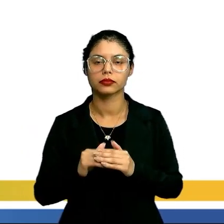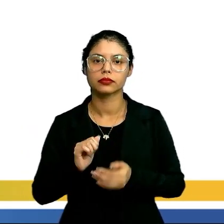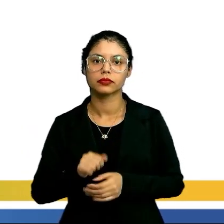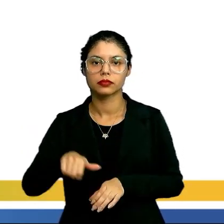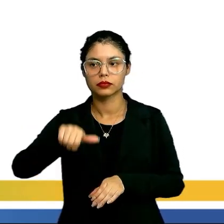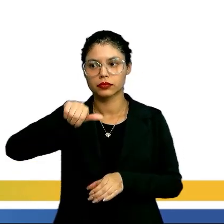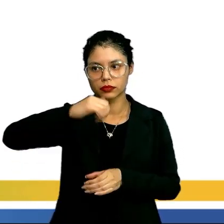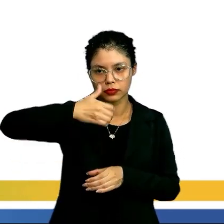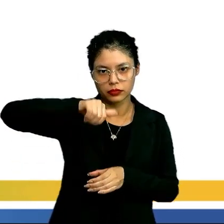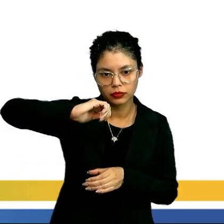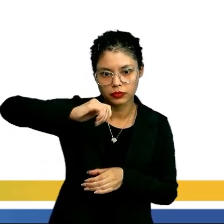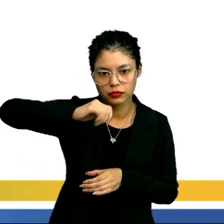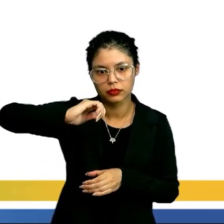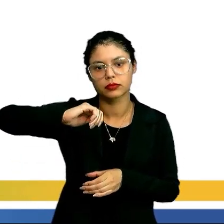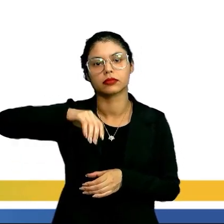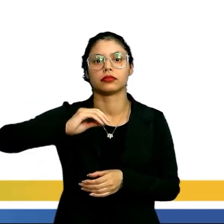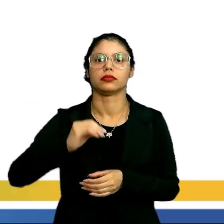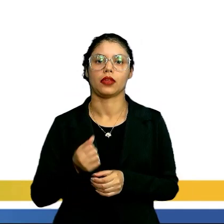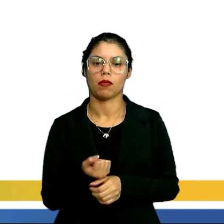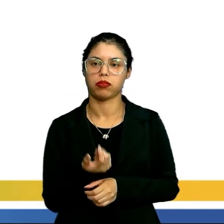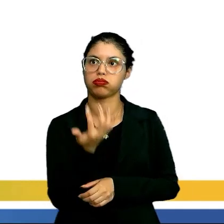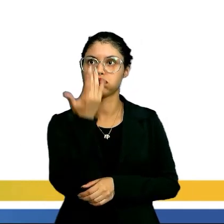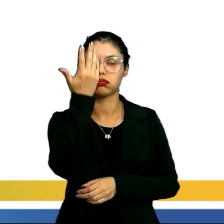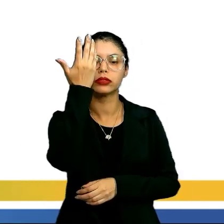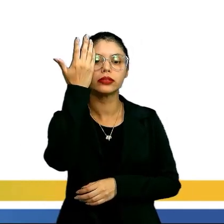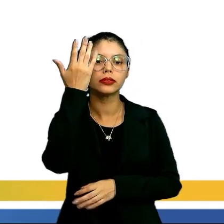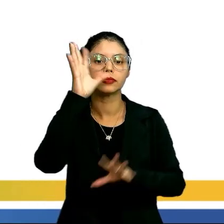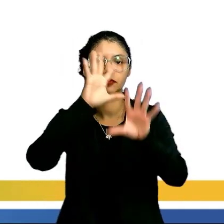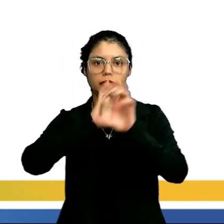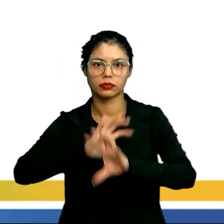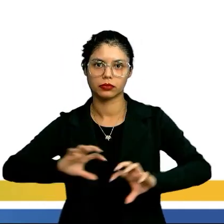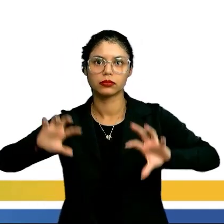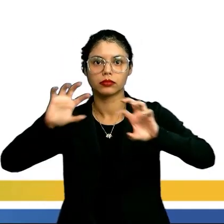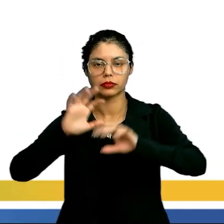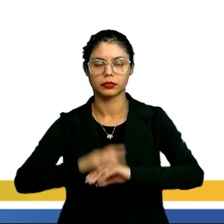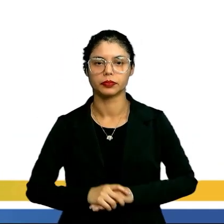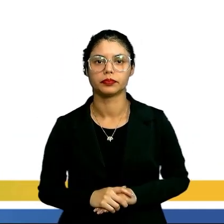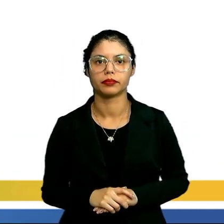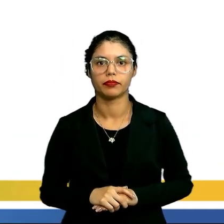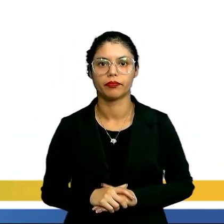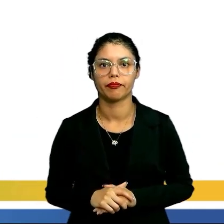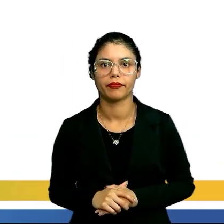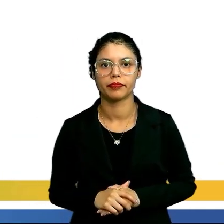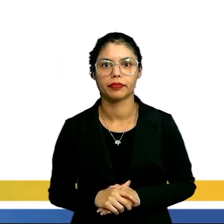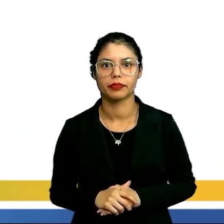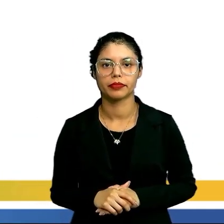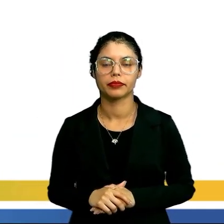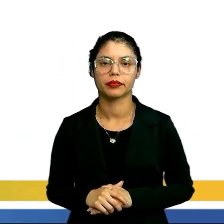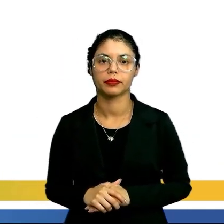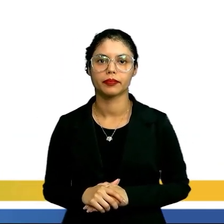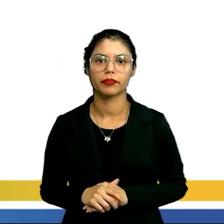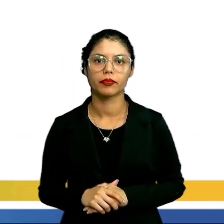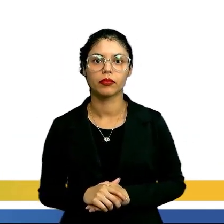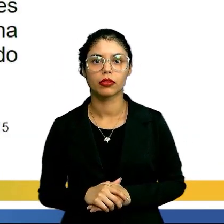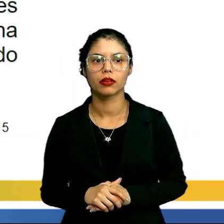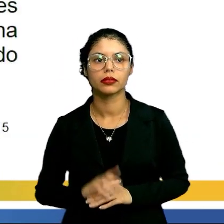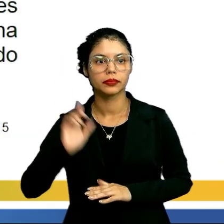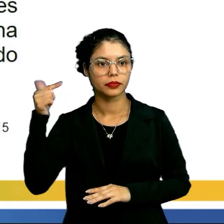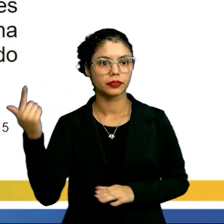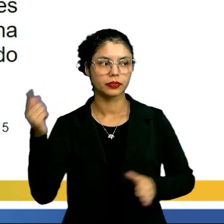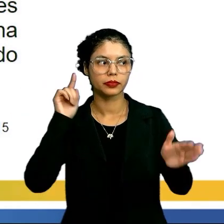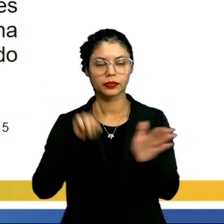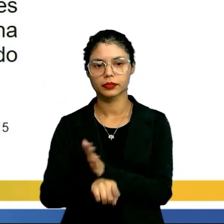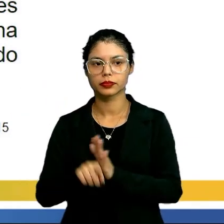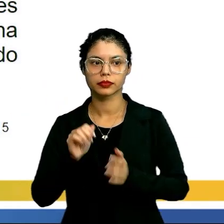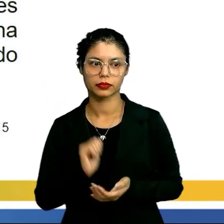e quando nós aliviamos a pressão, esse gás carbônico ele é liberado. Perfeito? Então, letra A. Próxima